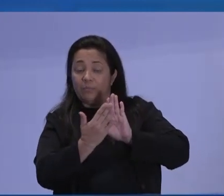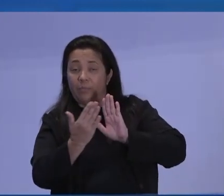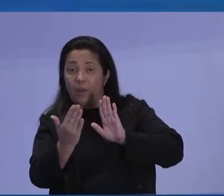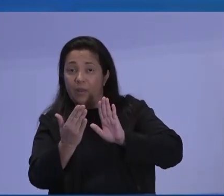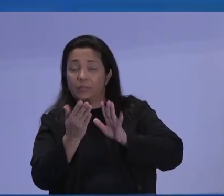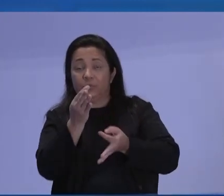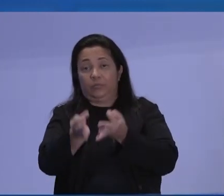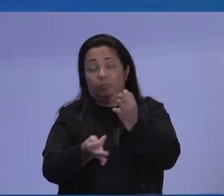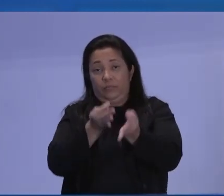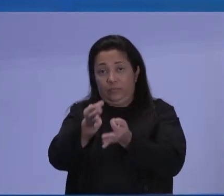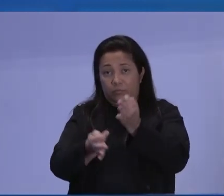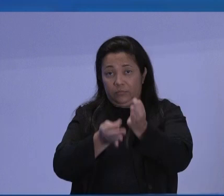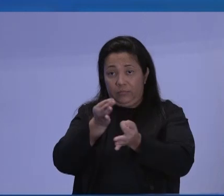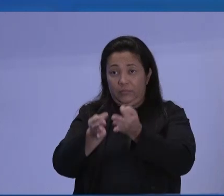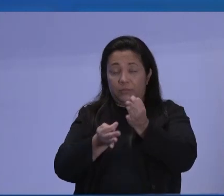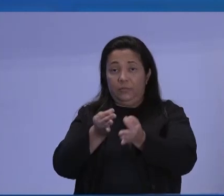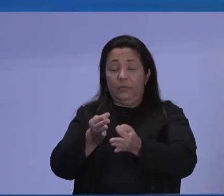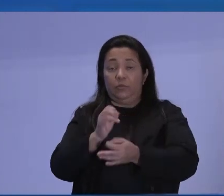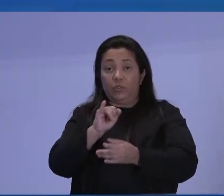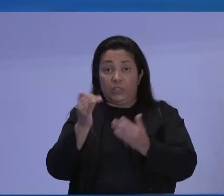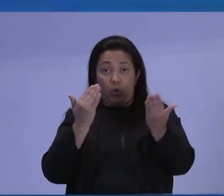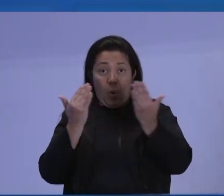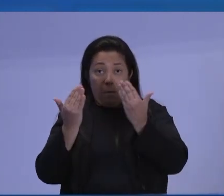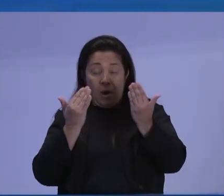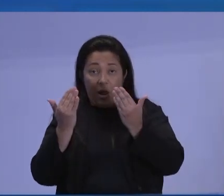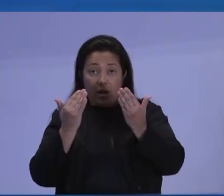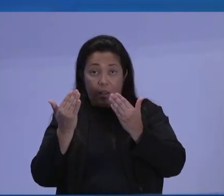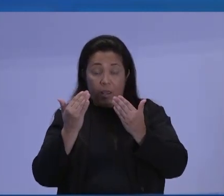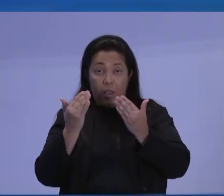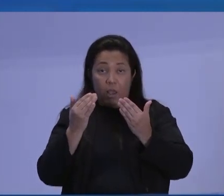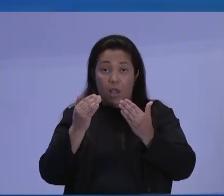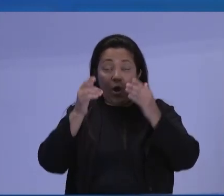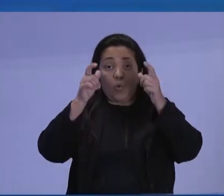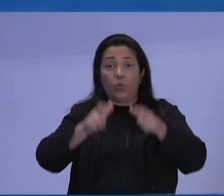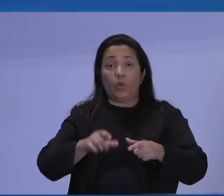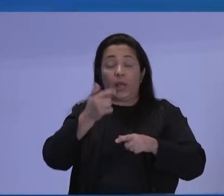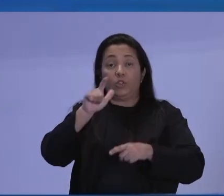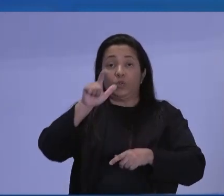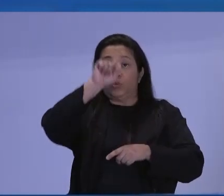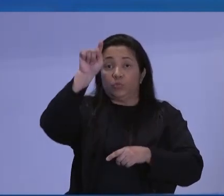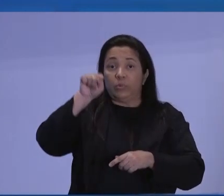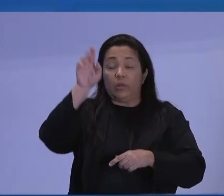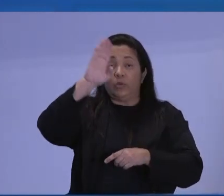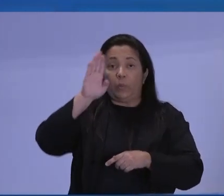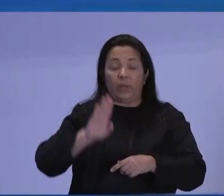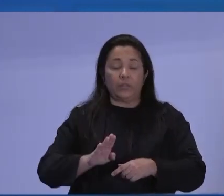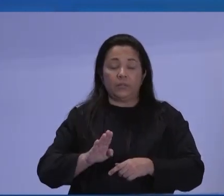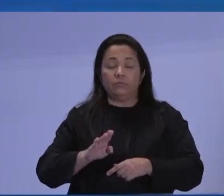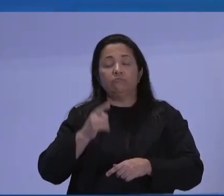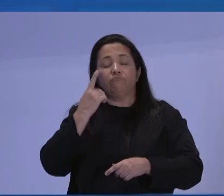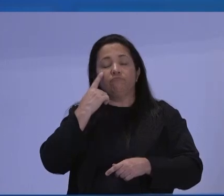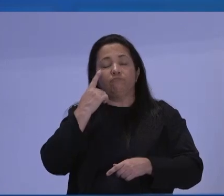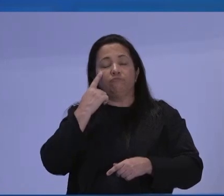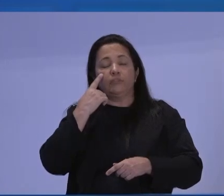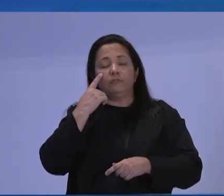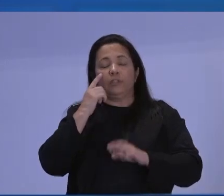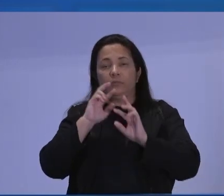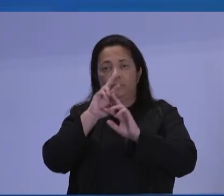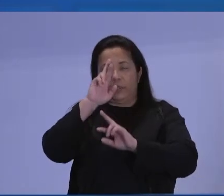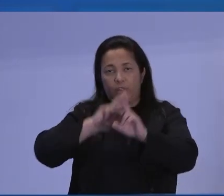cenário nacional, a gente ainda precisa investir aí no diagnóstico precoce. Por quê? Porque